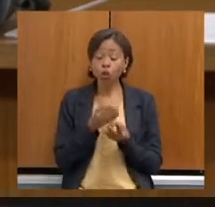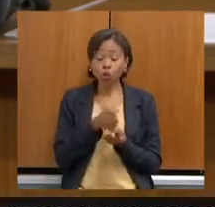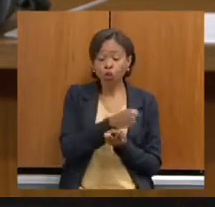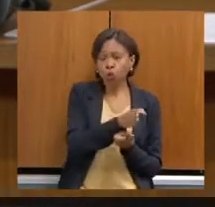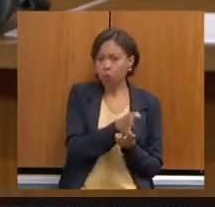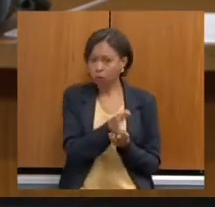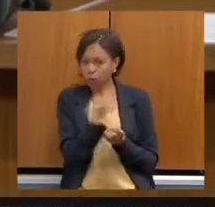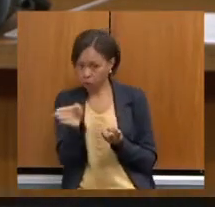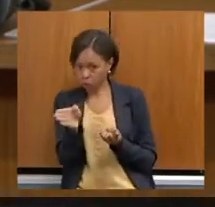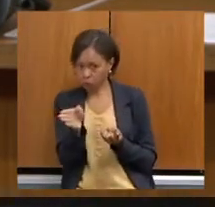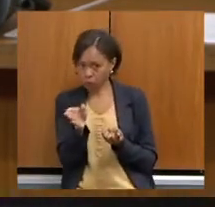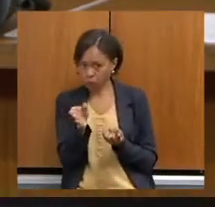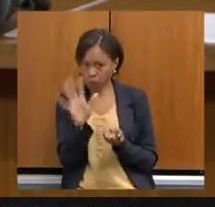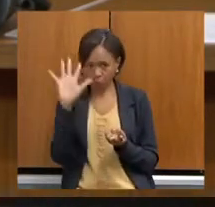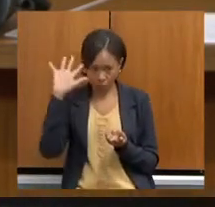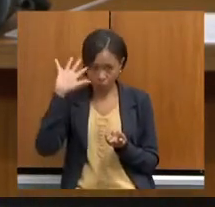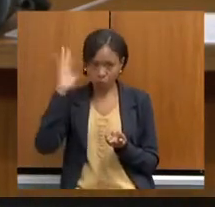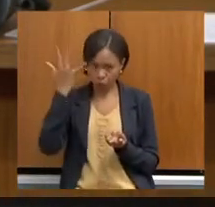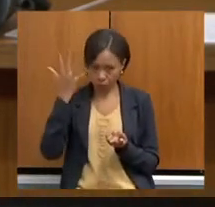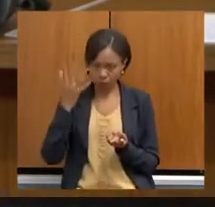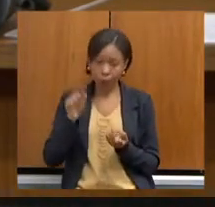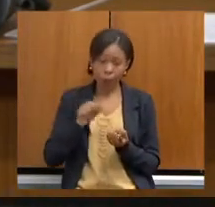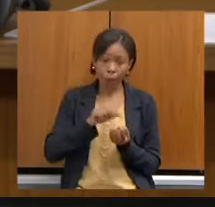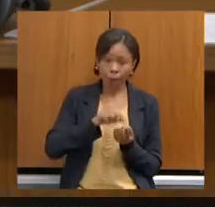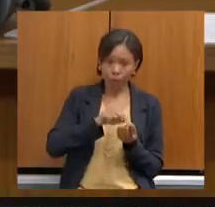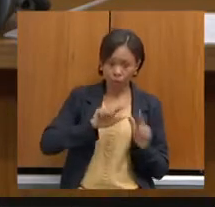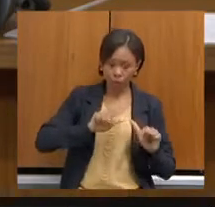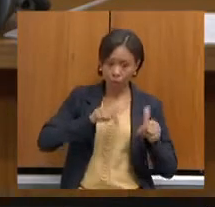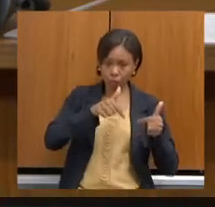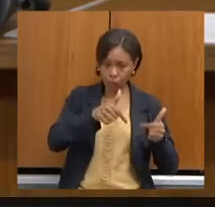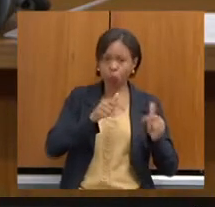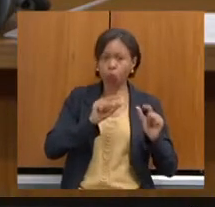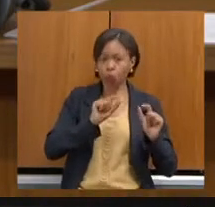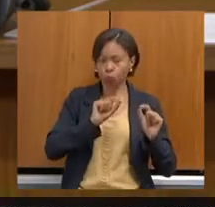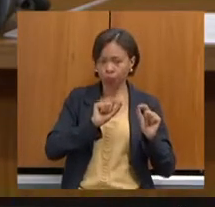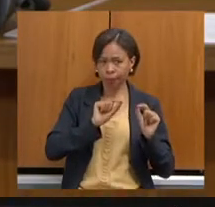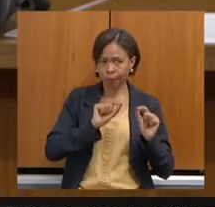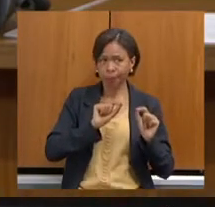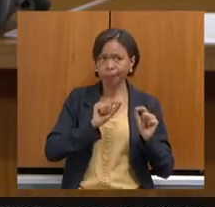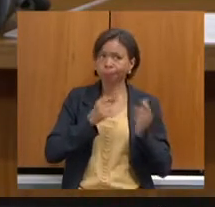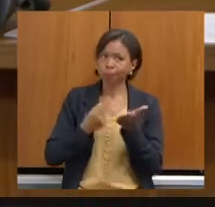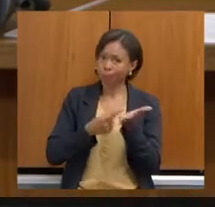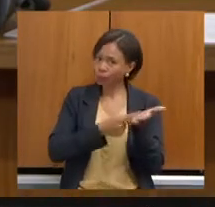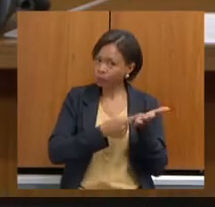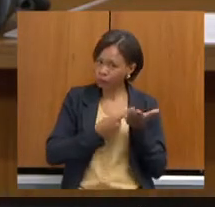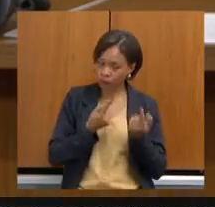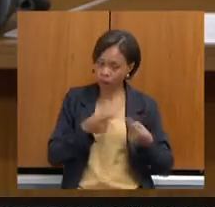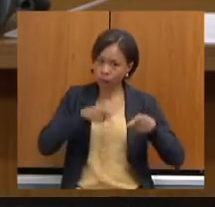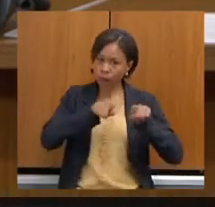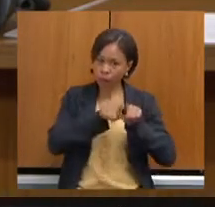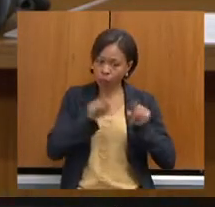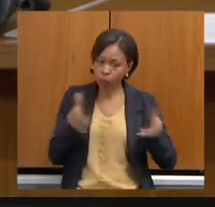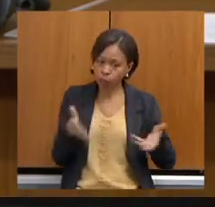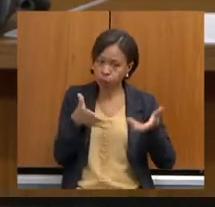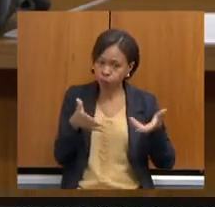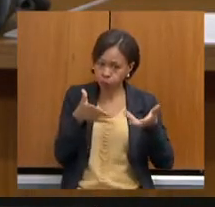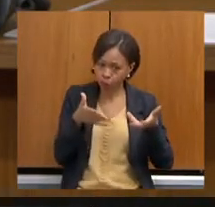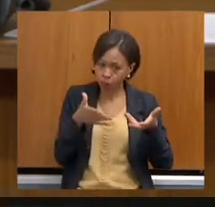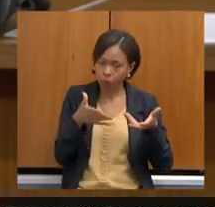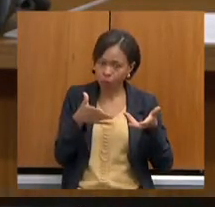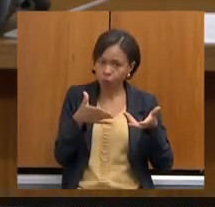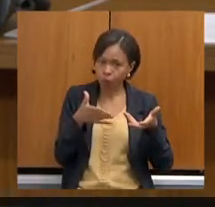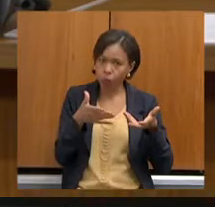uma linha de ação e que nós estamos em discussão com o termo de parceria e fomento com o próprio